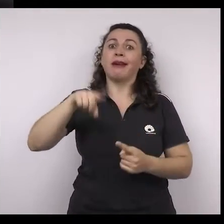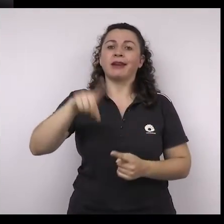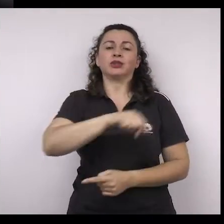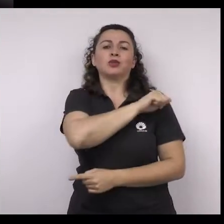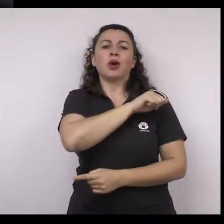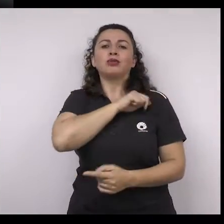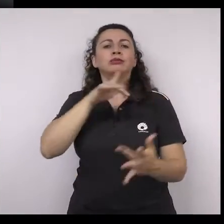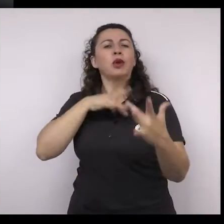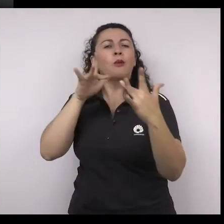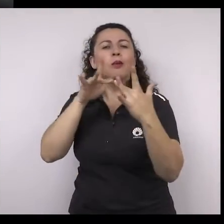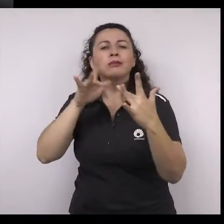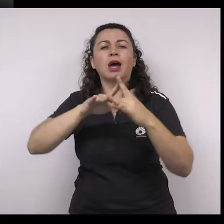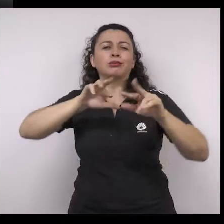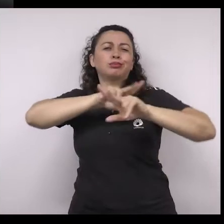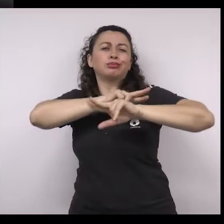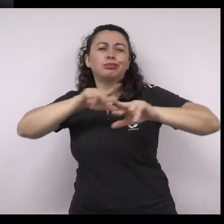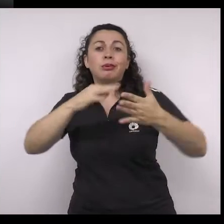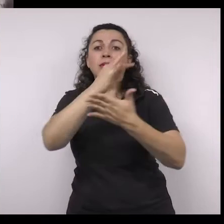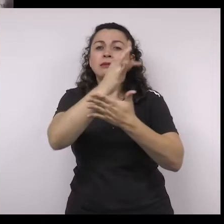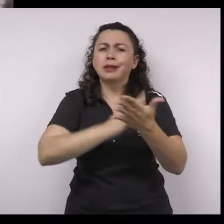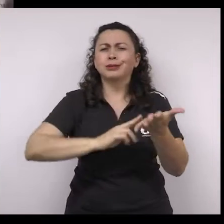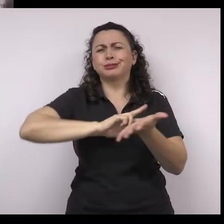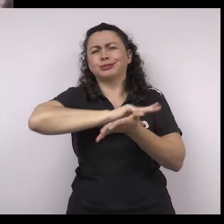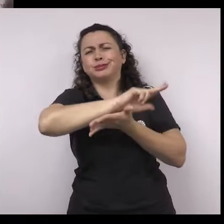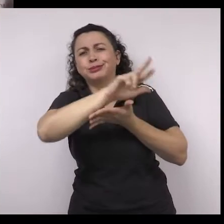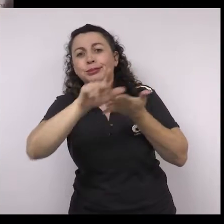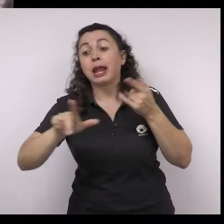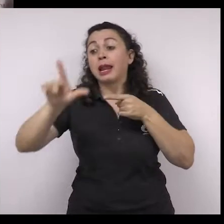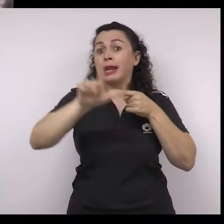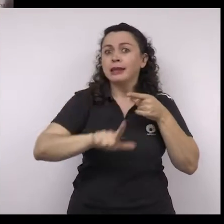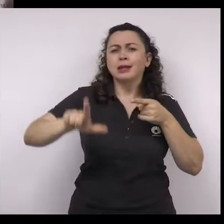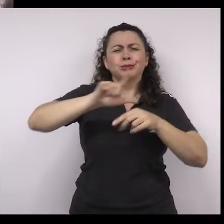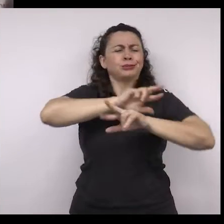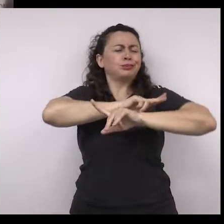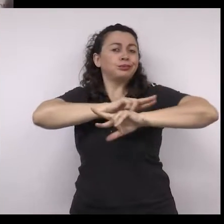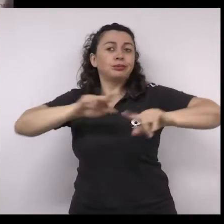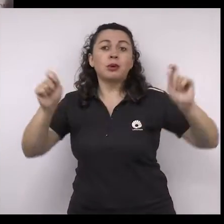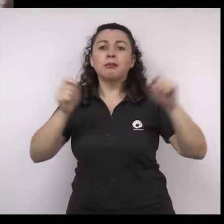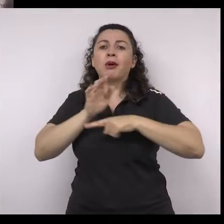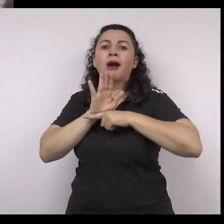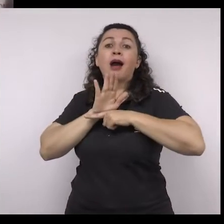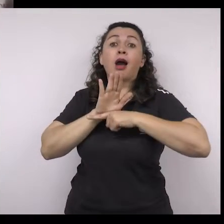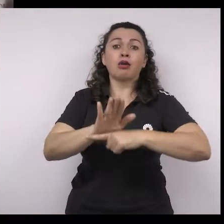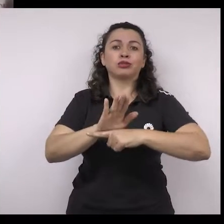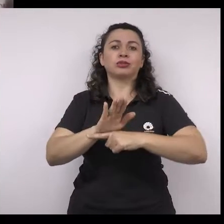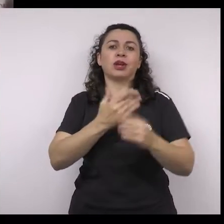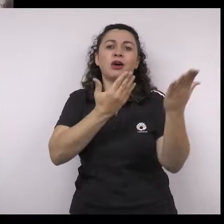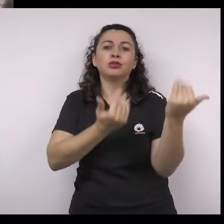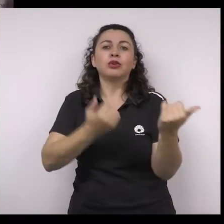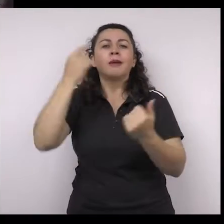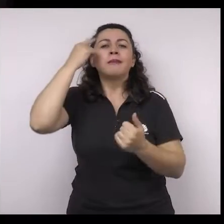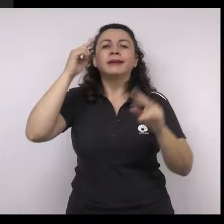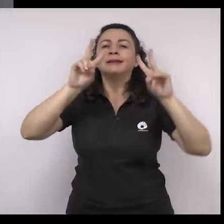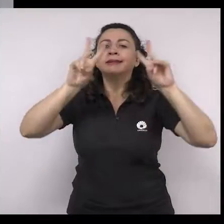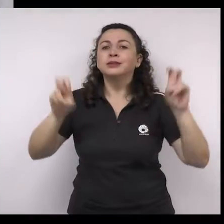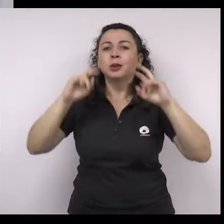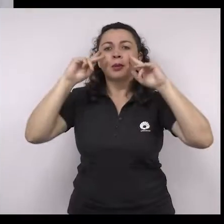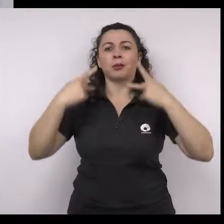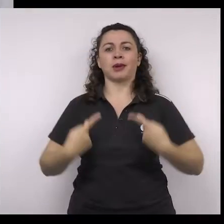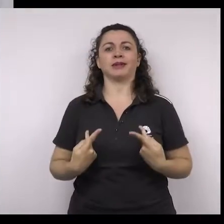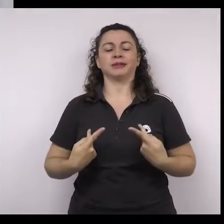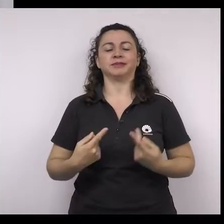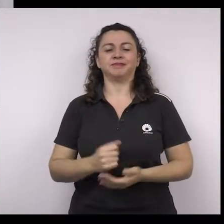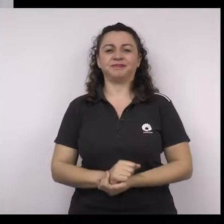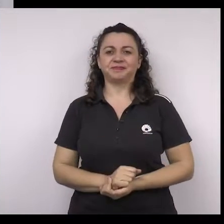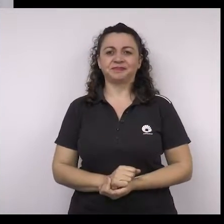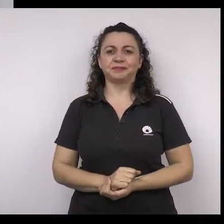repertório amplo de textos literários que podem ajudá-los a pensar a condição humana. Eles estão em